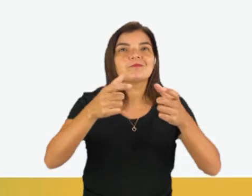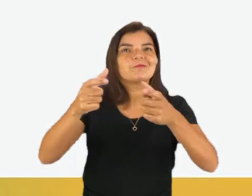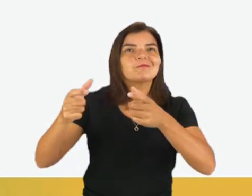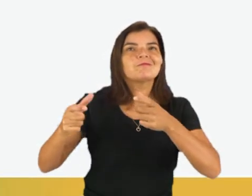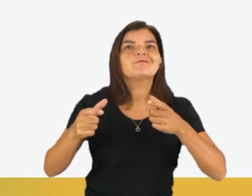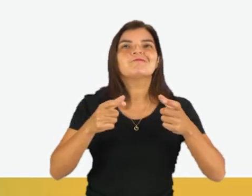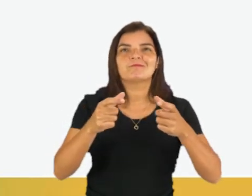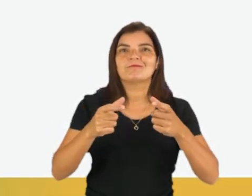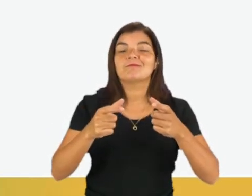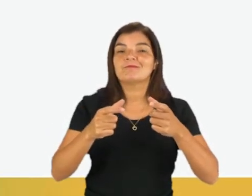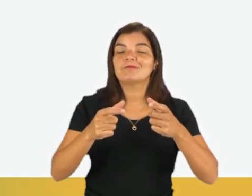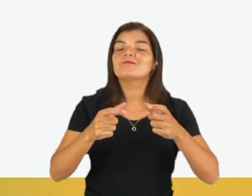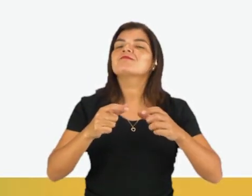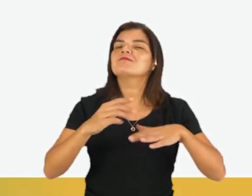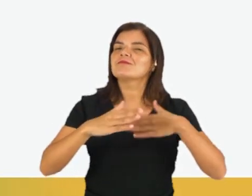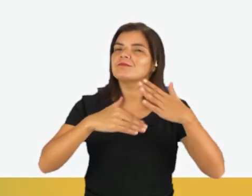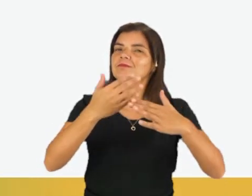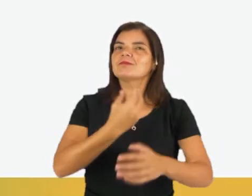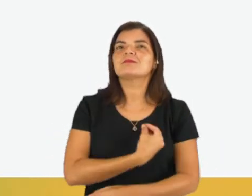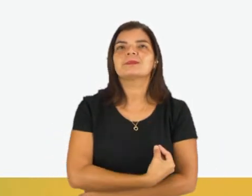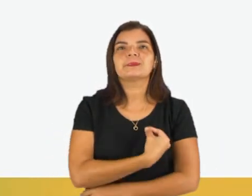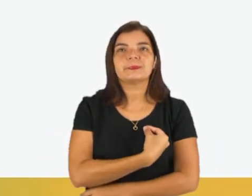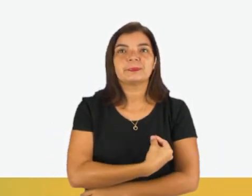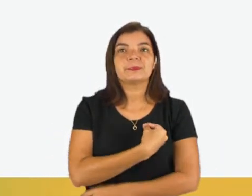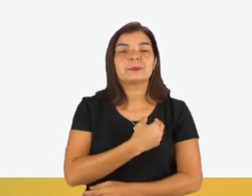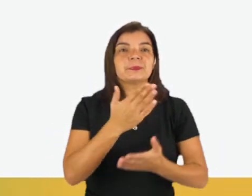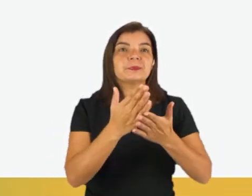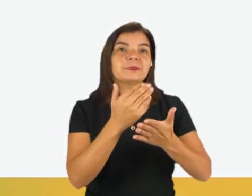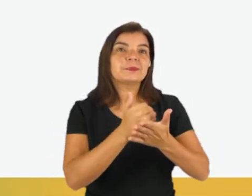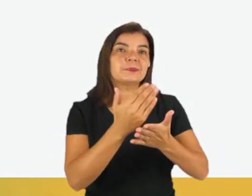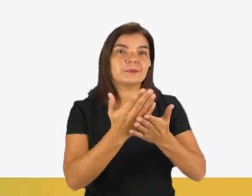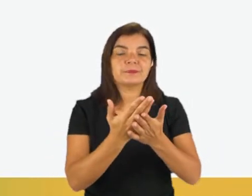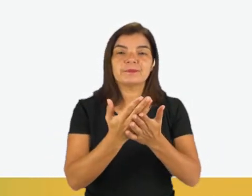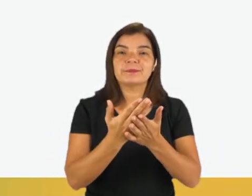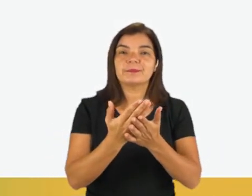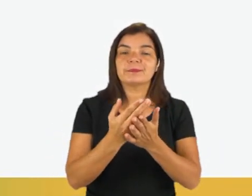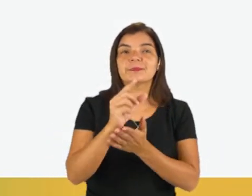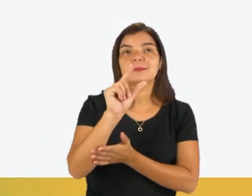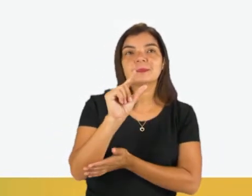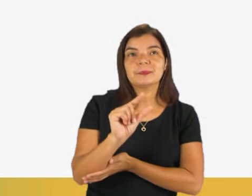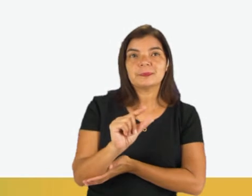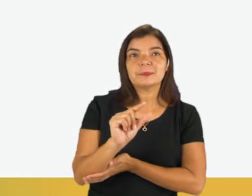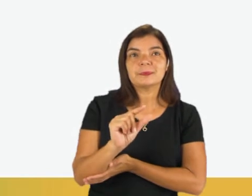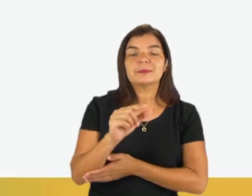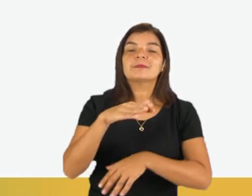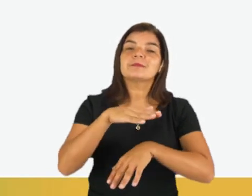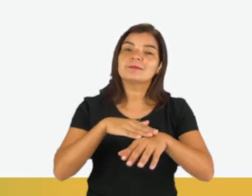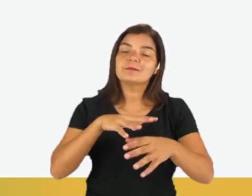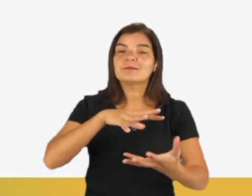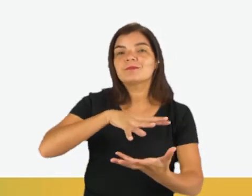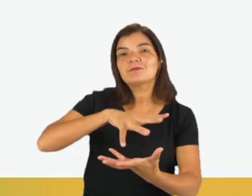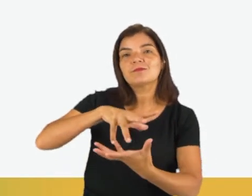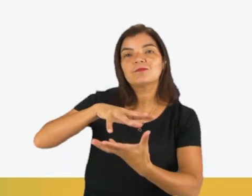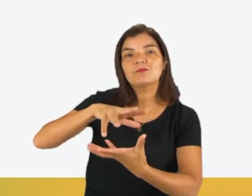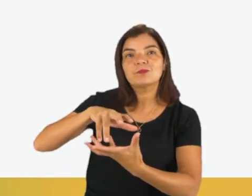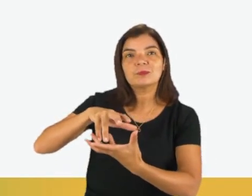ambientes onde se desenvolvem os seres vivos, se divide em unidades menores